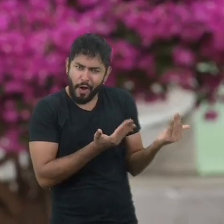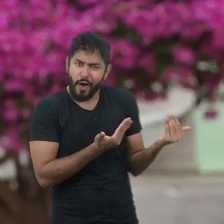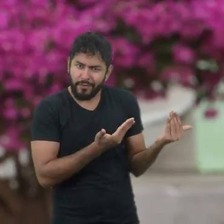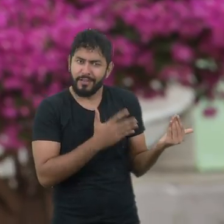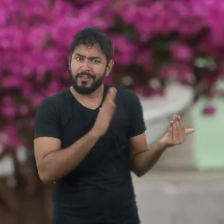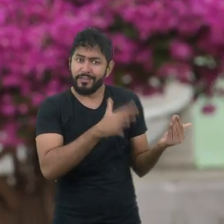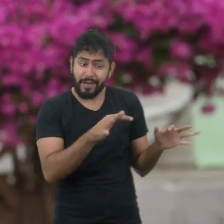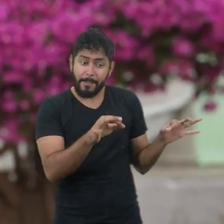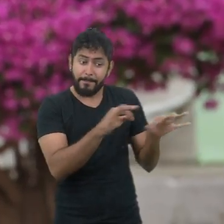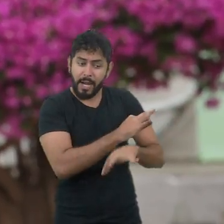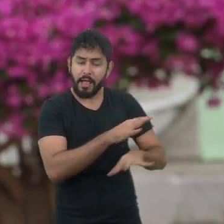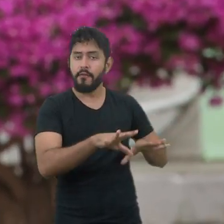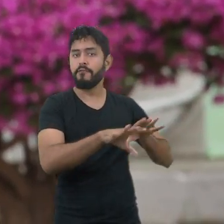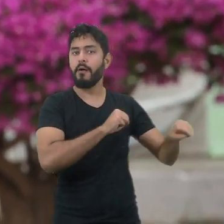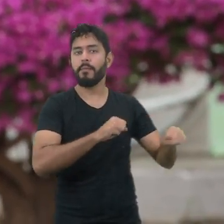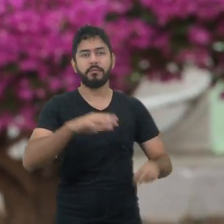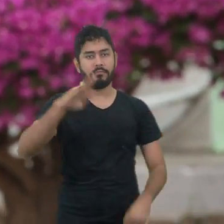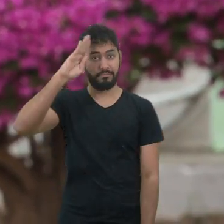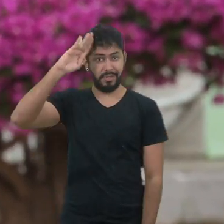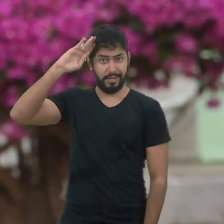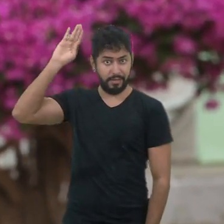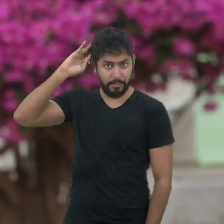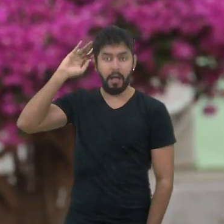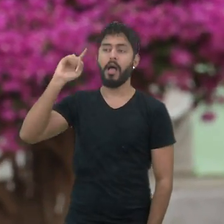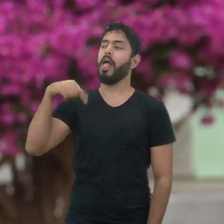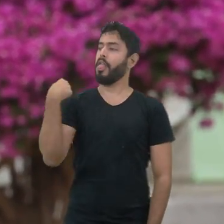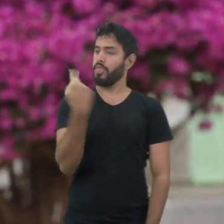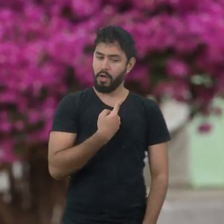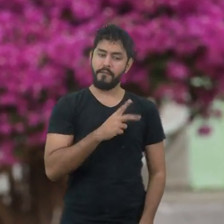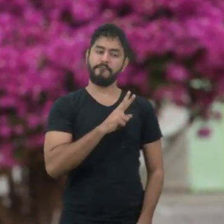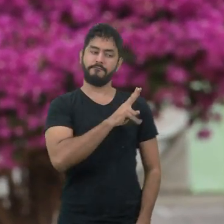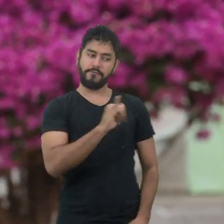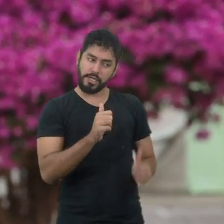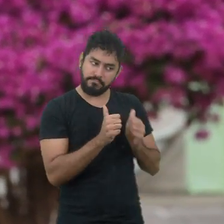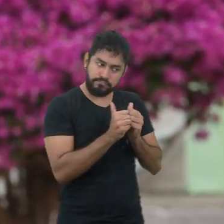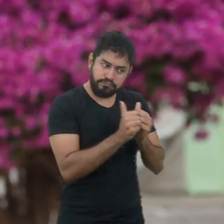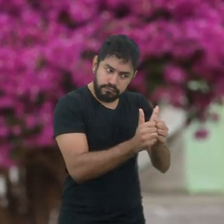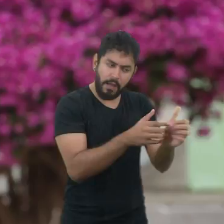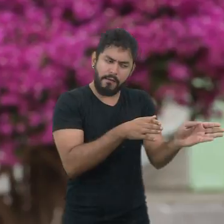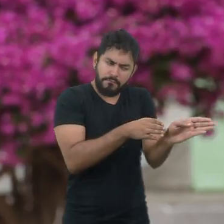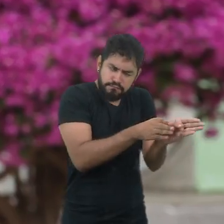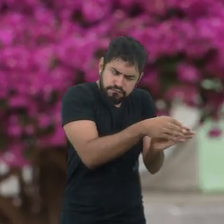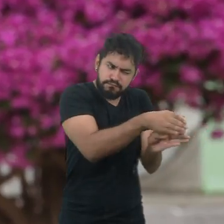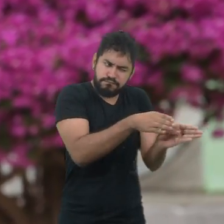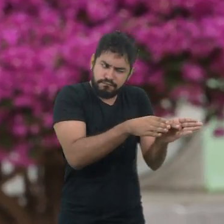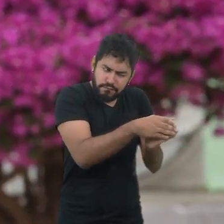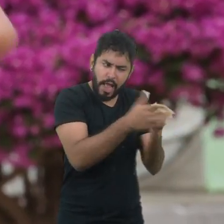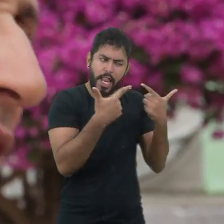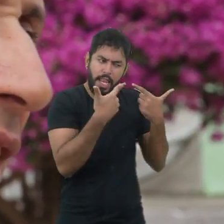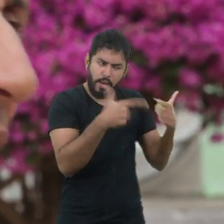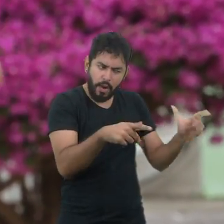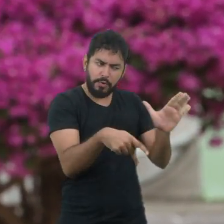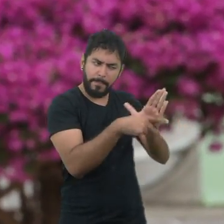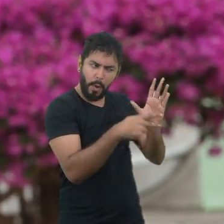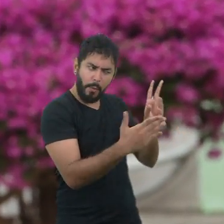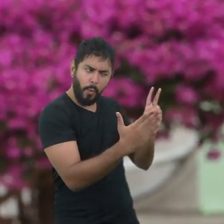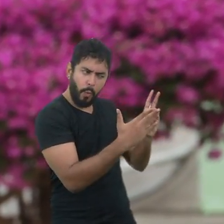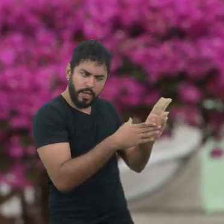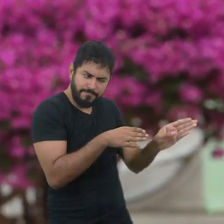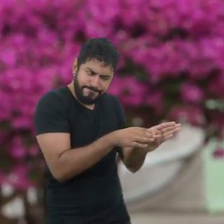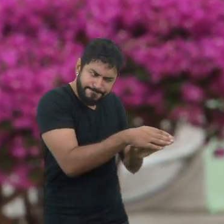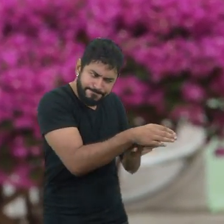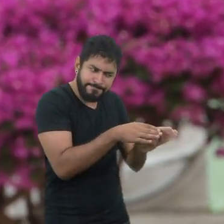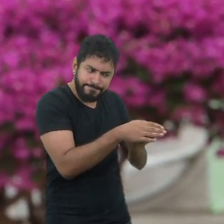essas pessoas que já têm uma formação acadêmica, nós estamos fazendo também esse trabalho de resgate da